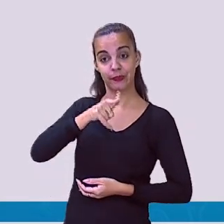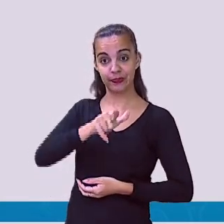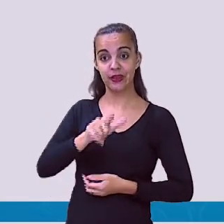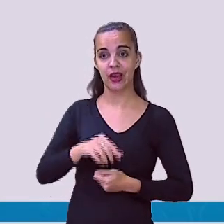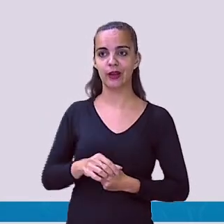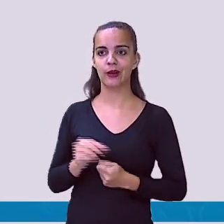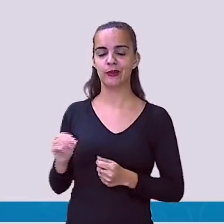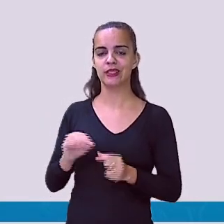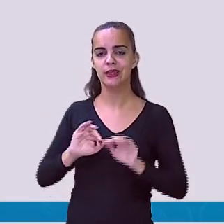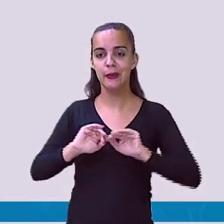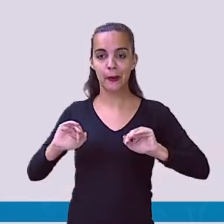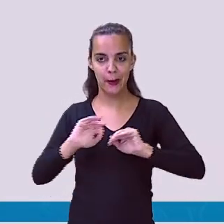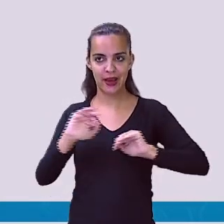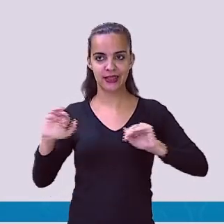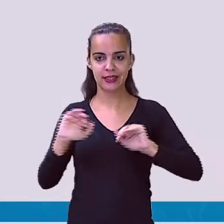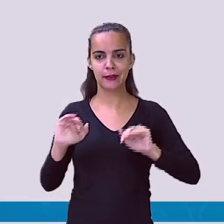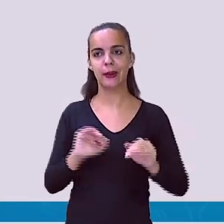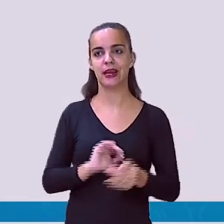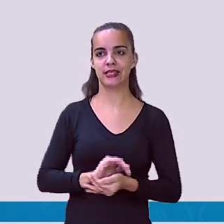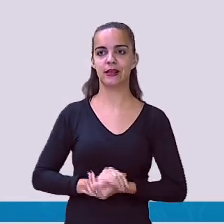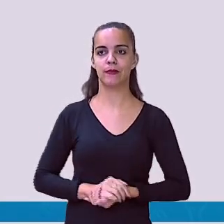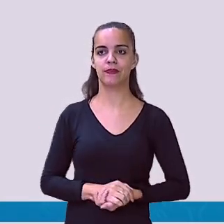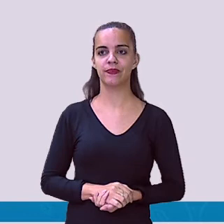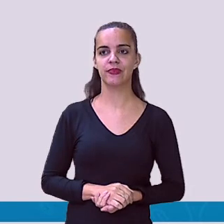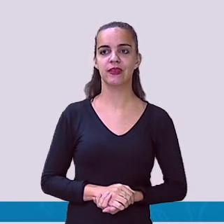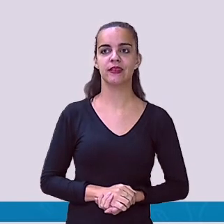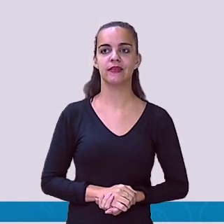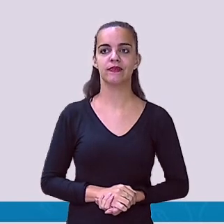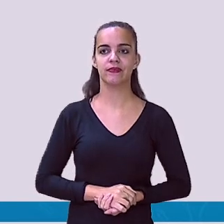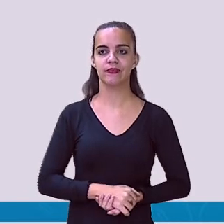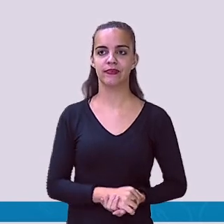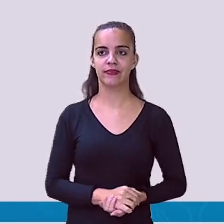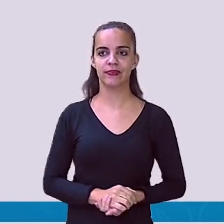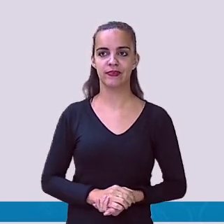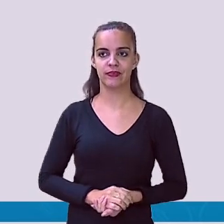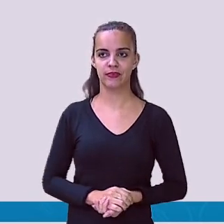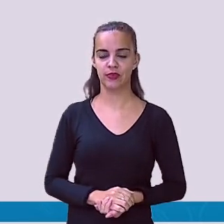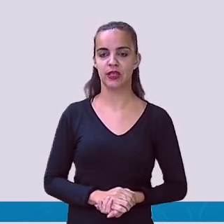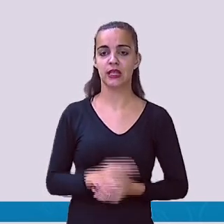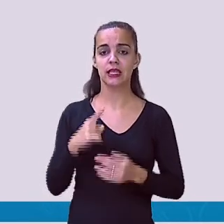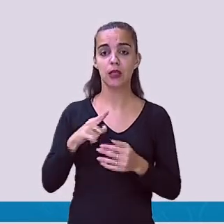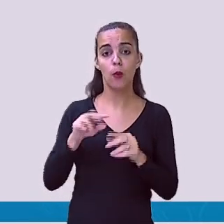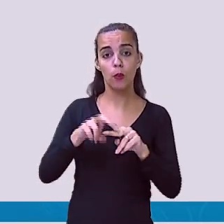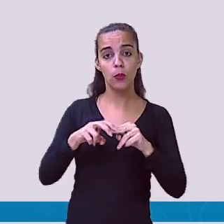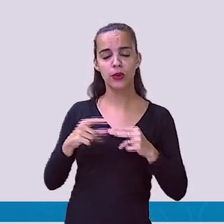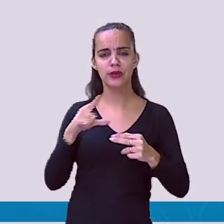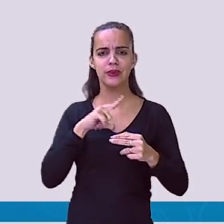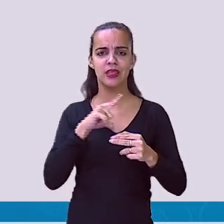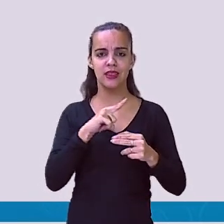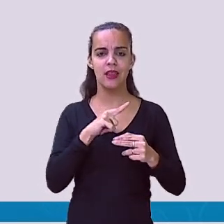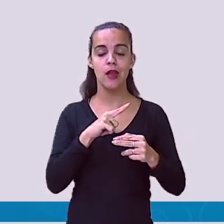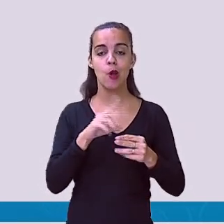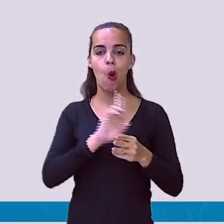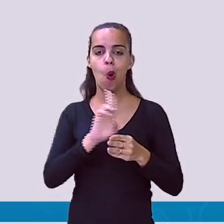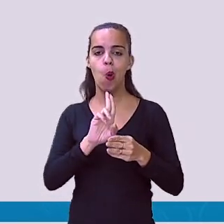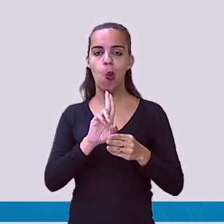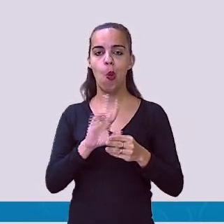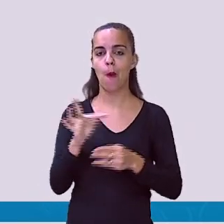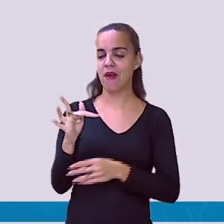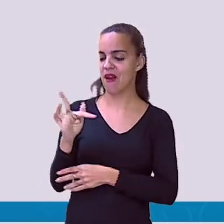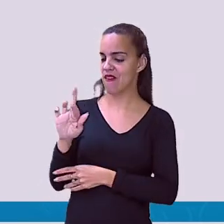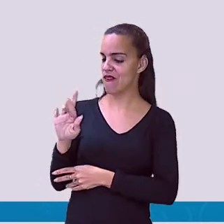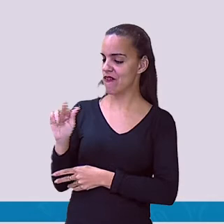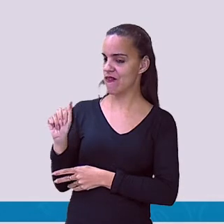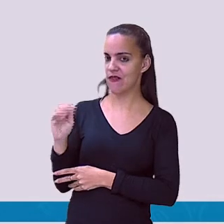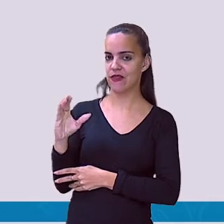balão. Delma, você comentou aí que são recolhidas frações. No anterior,